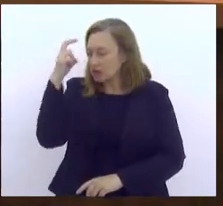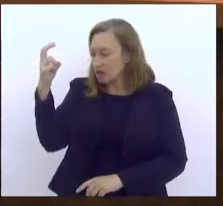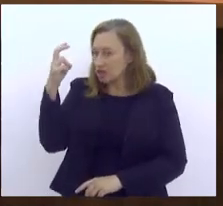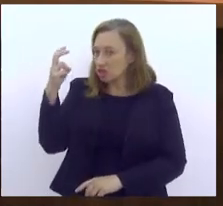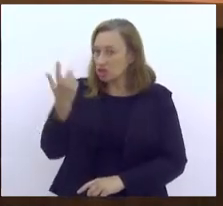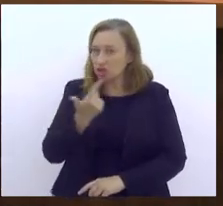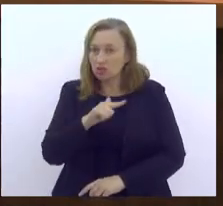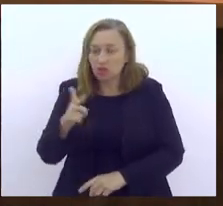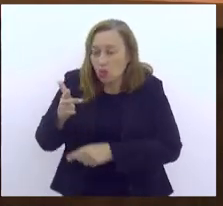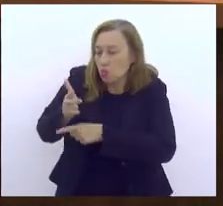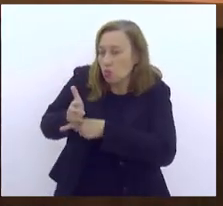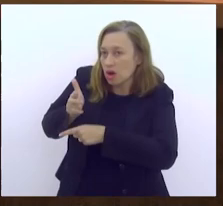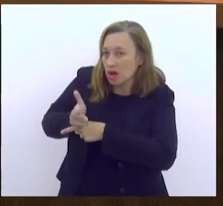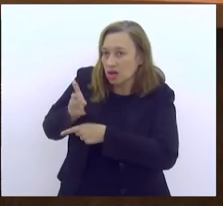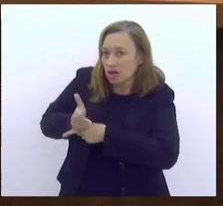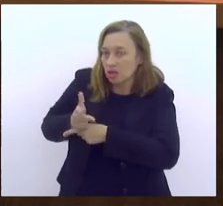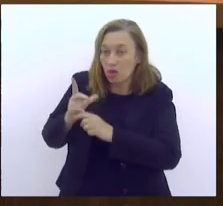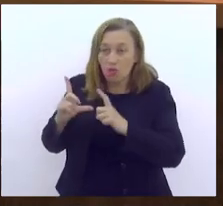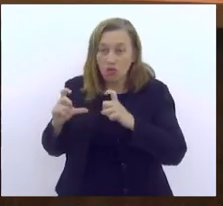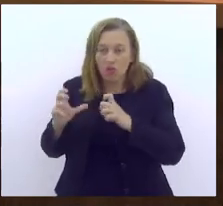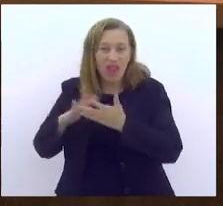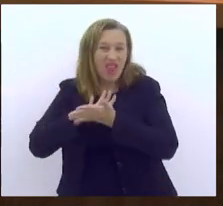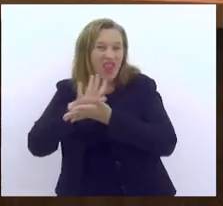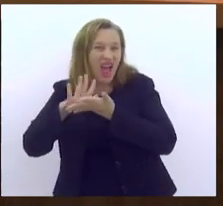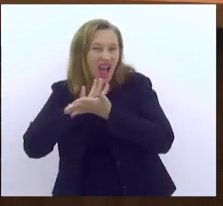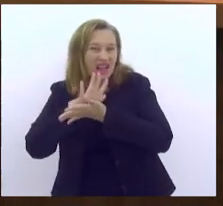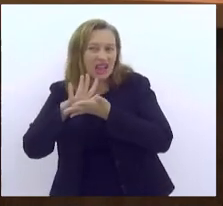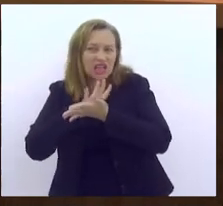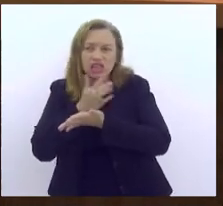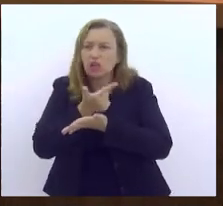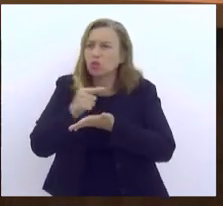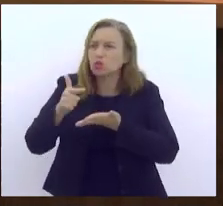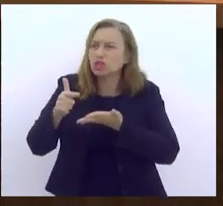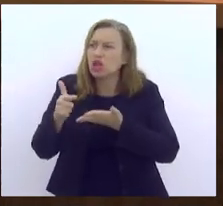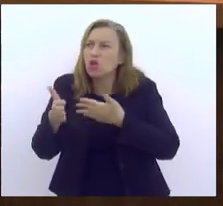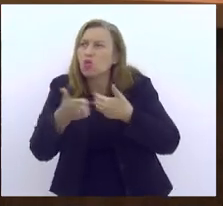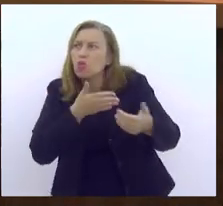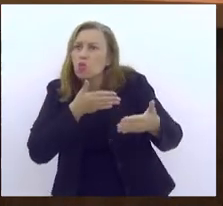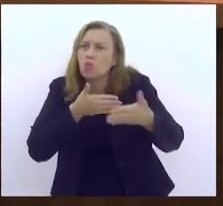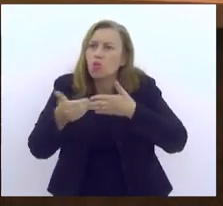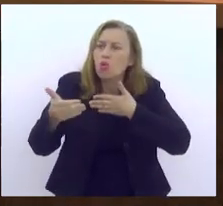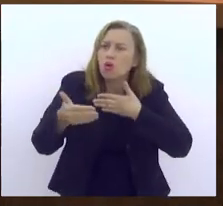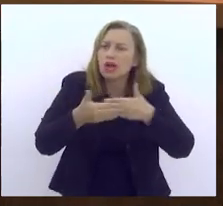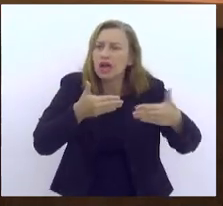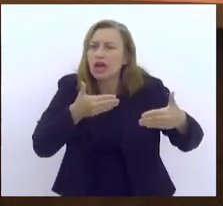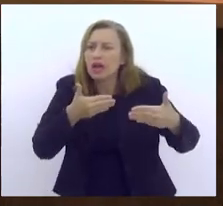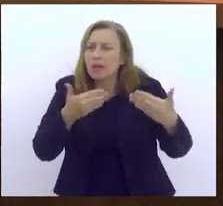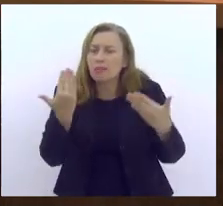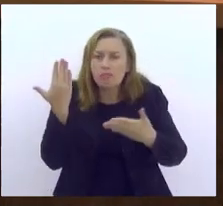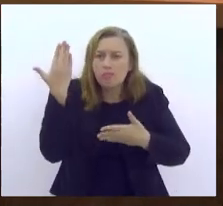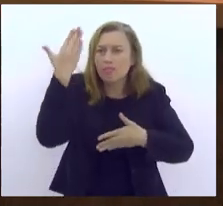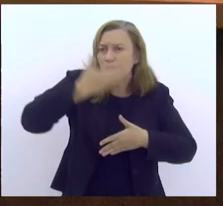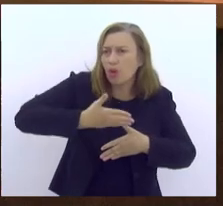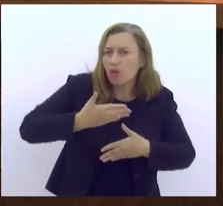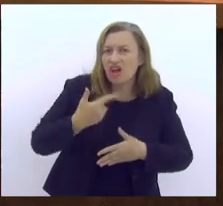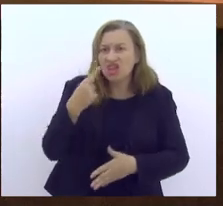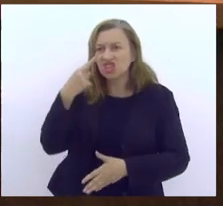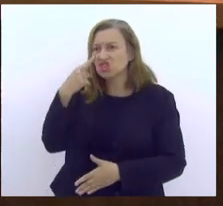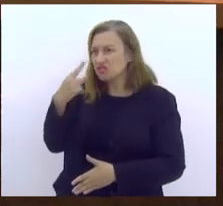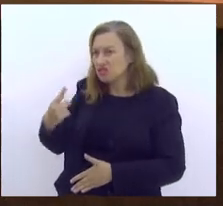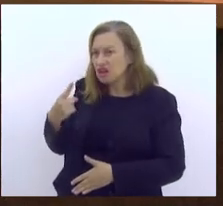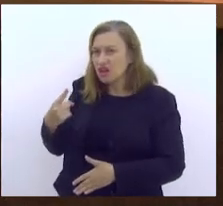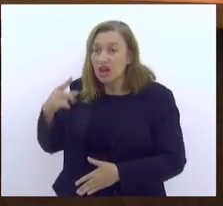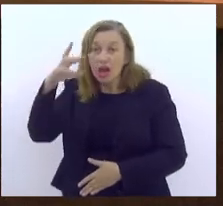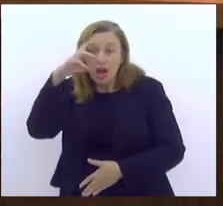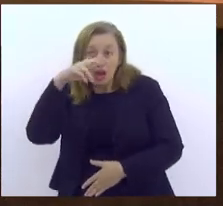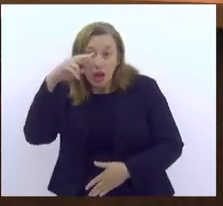tem uma câmera fotográfica, que não tem qualquer instrumento, é a gente ver a